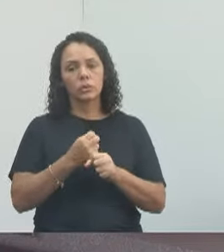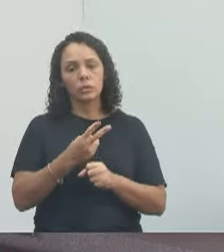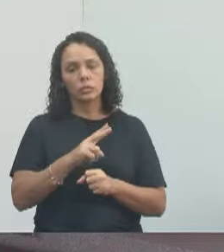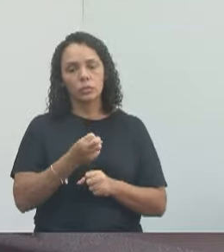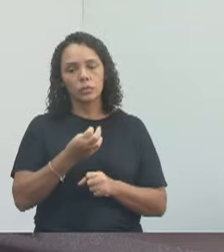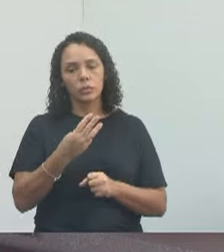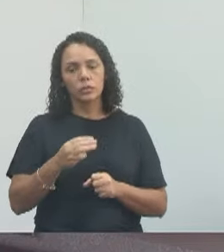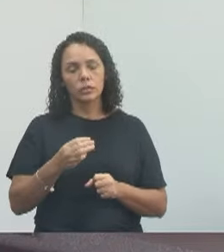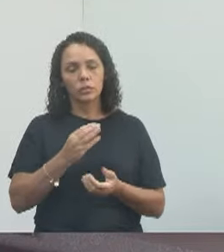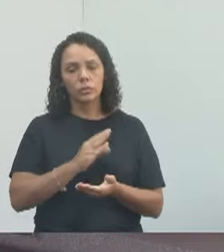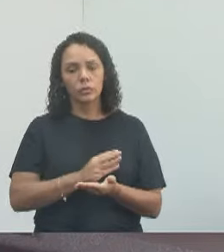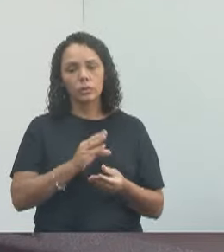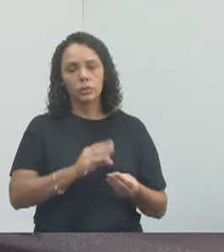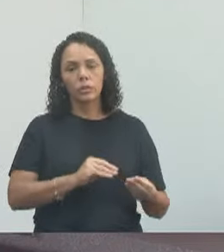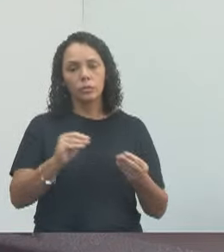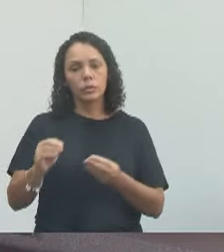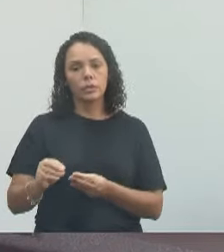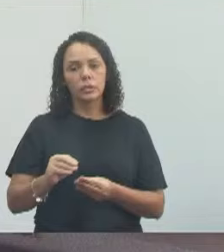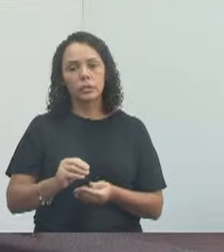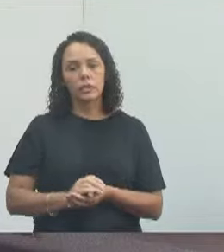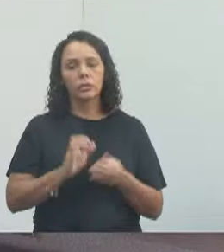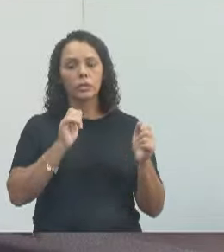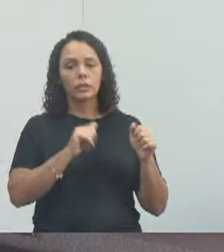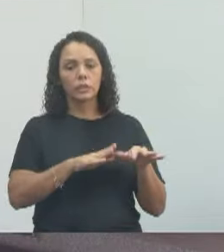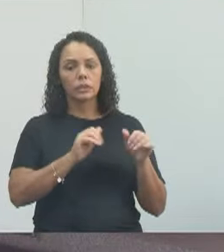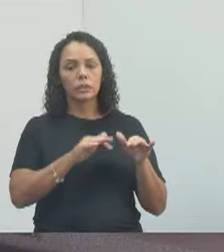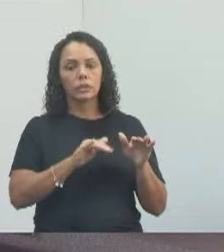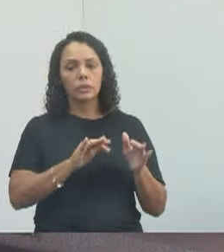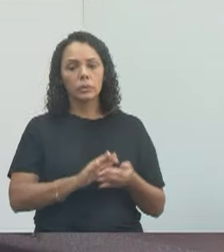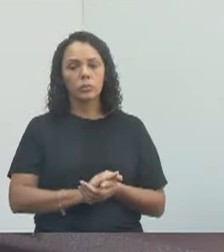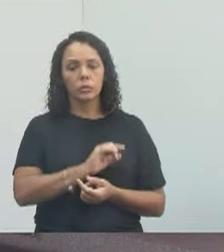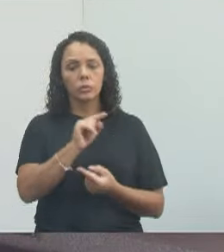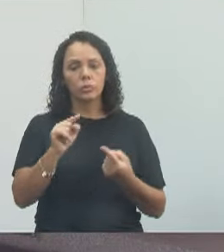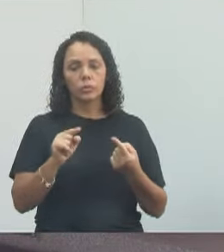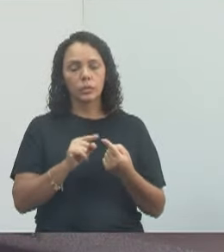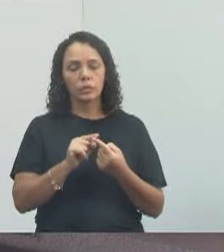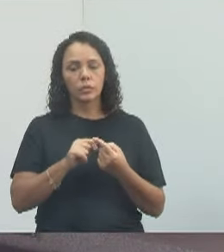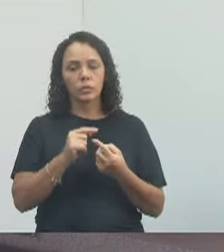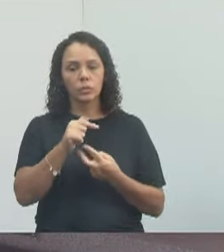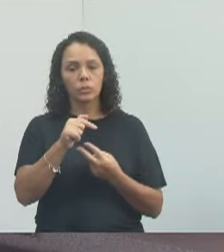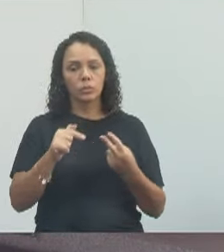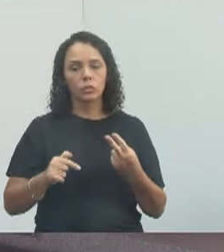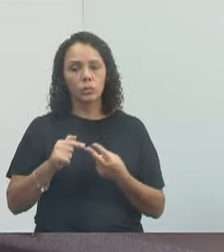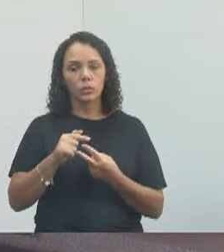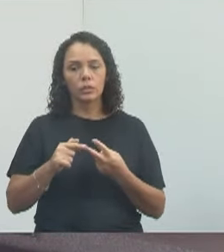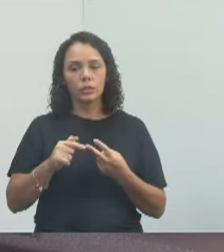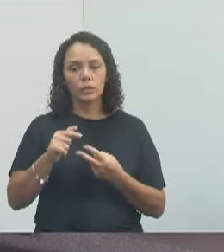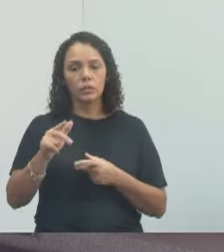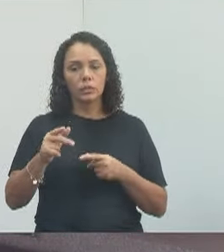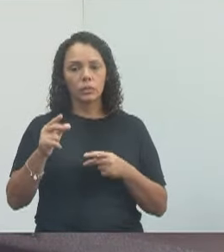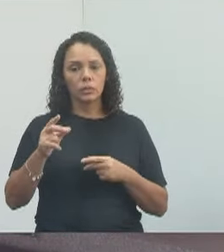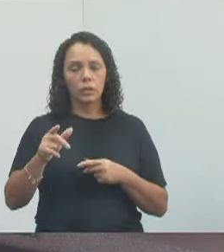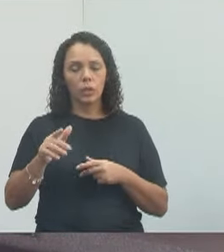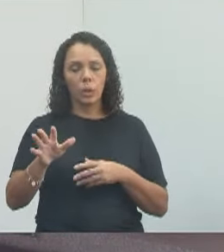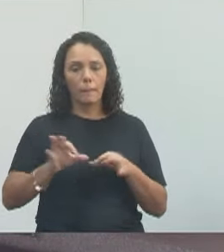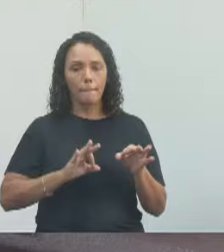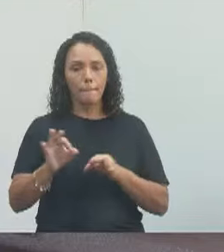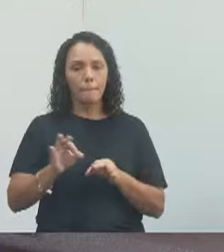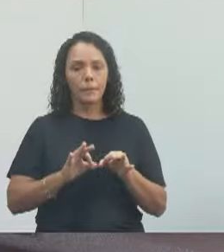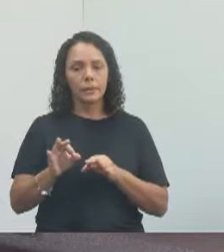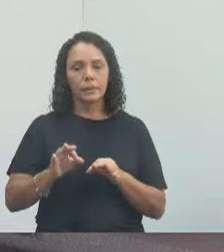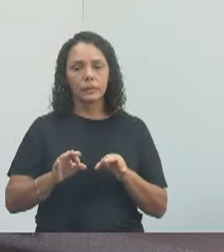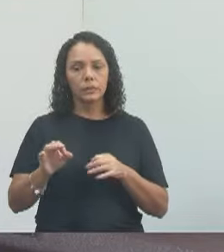13 de setembro de 2023 para de dois planos de trabalho em Tais planos também foi contemplado a emenda